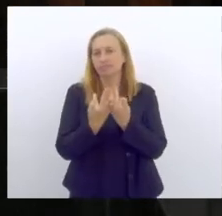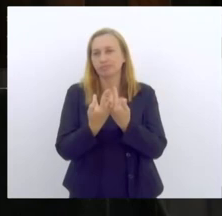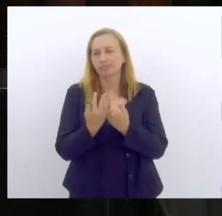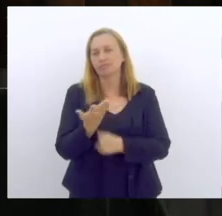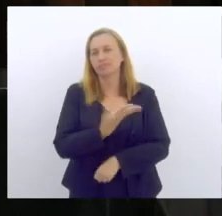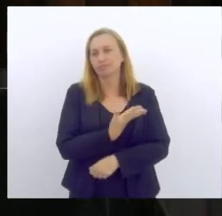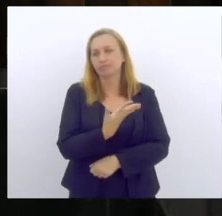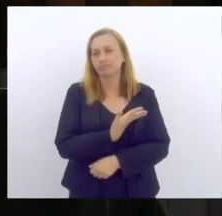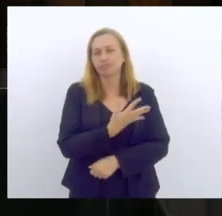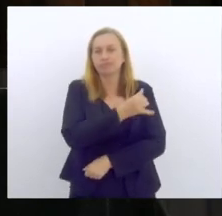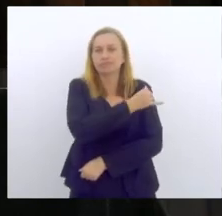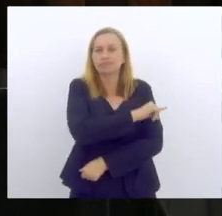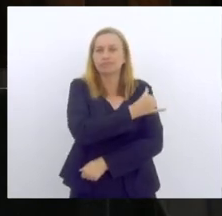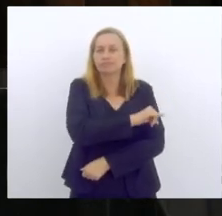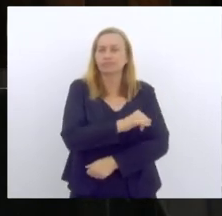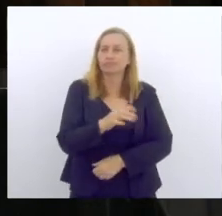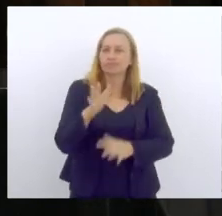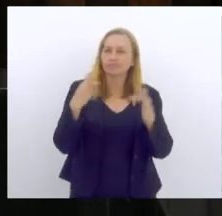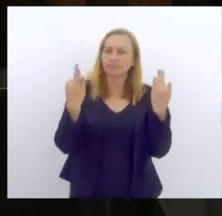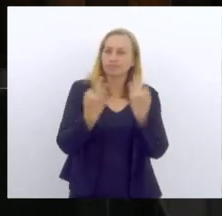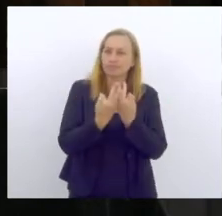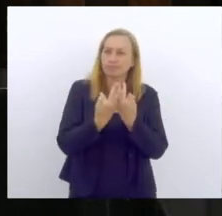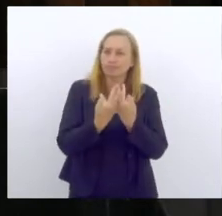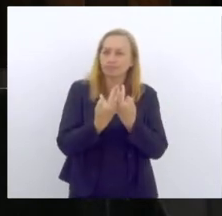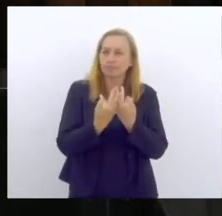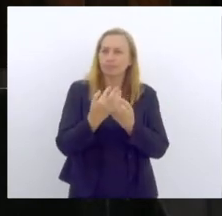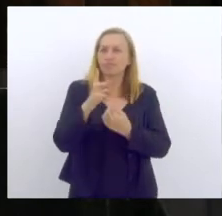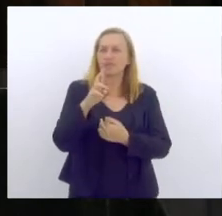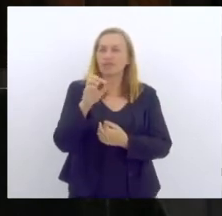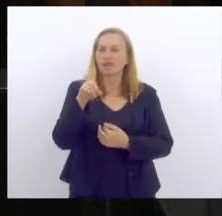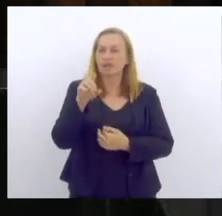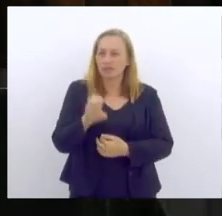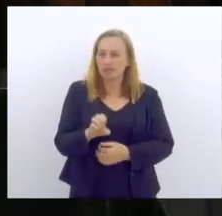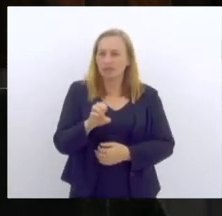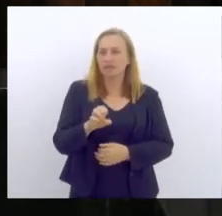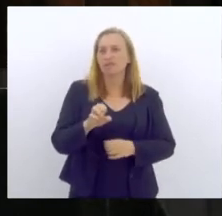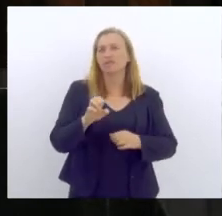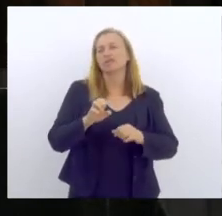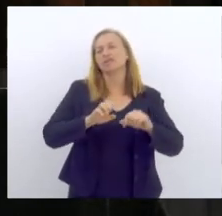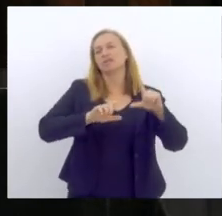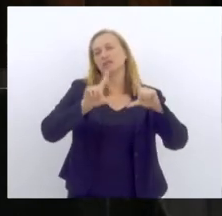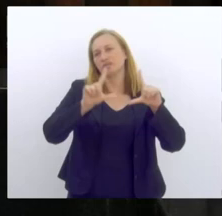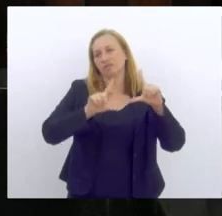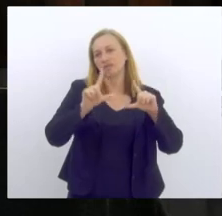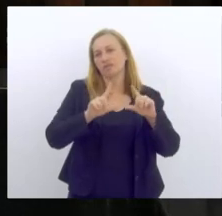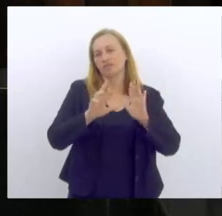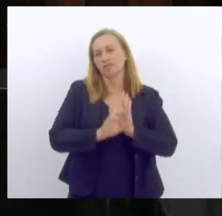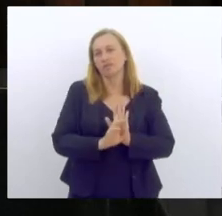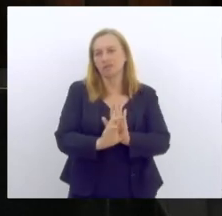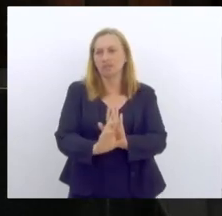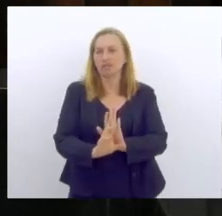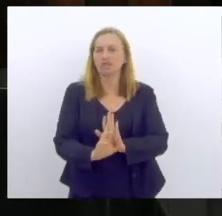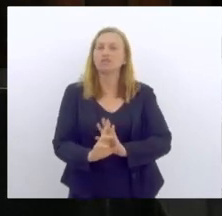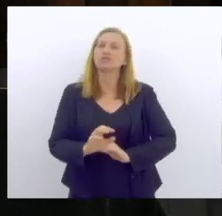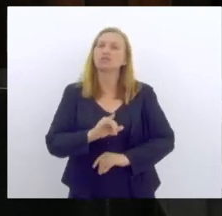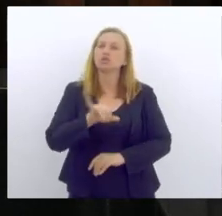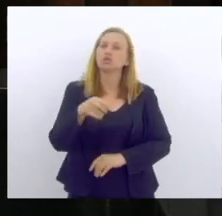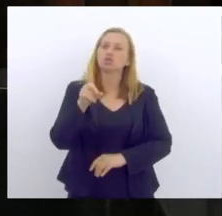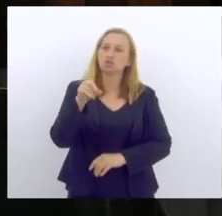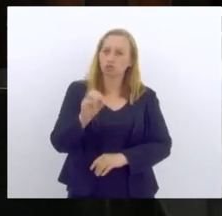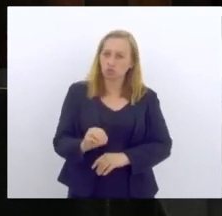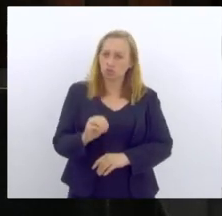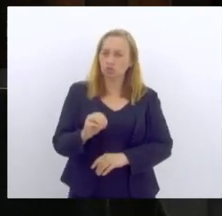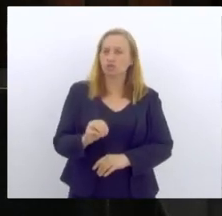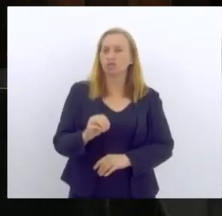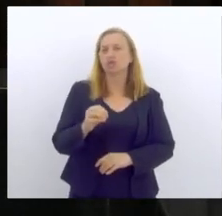amigos aqui do Rio de Janeiro família RedeTV aqui representado patrimônio de merina Arruda quero cumprimentar o Júlio Cosentino que